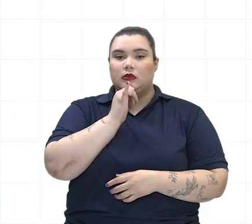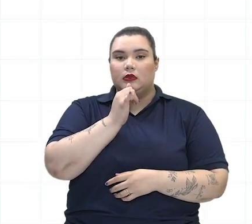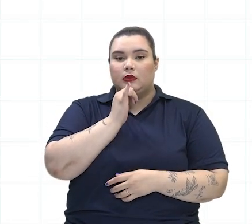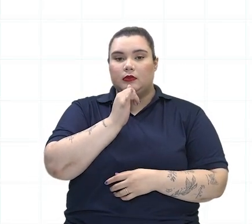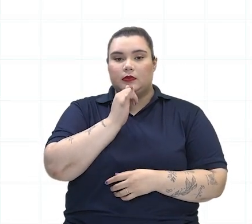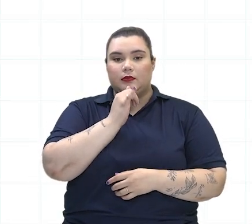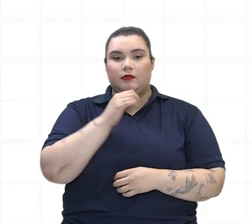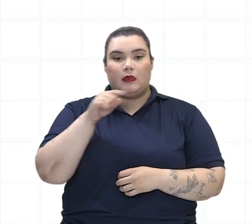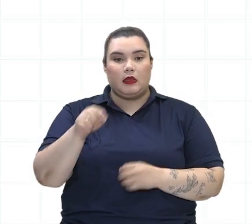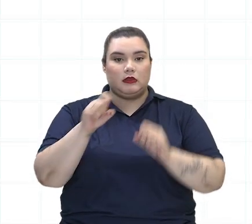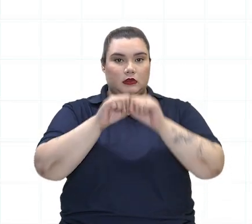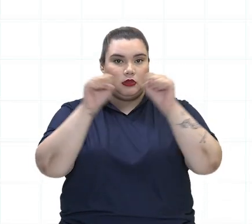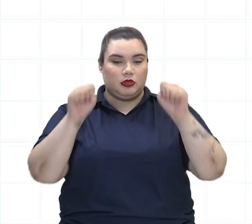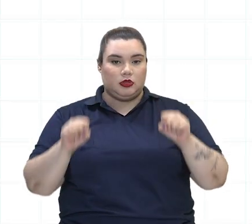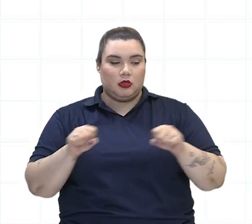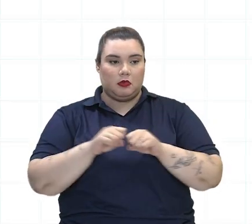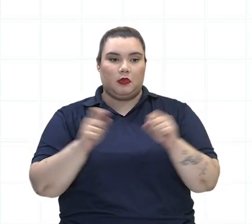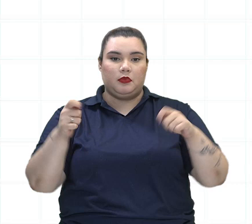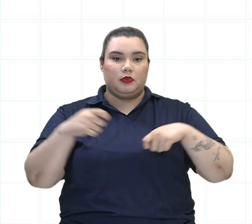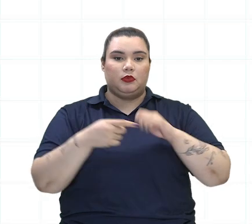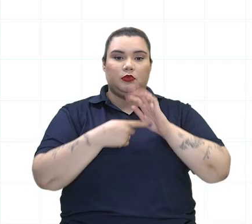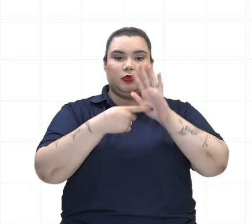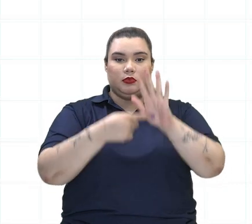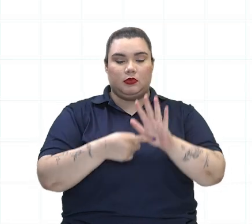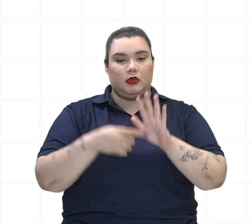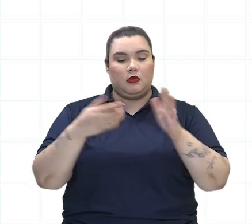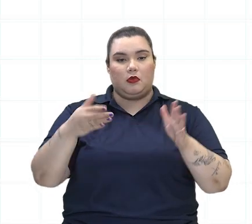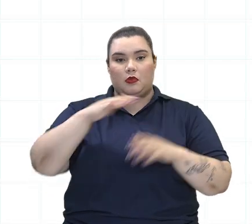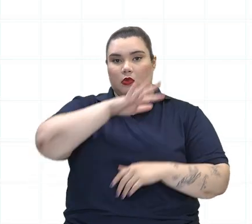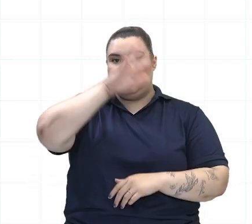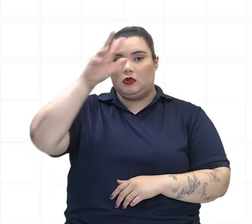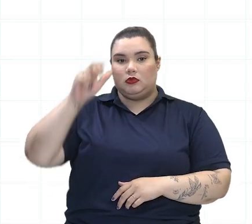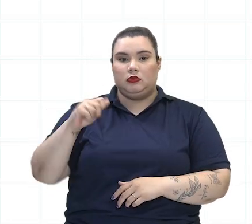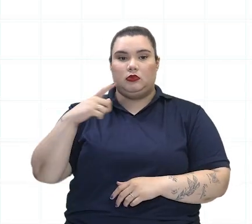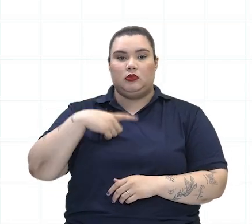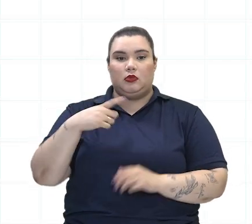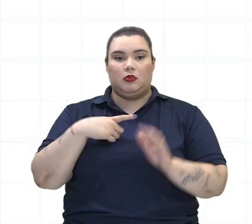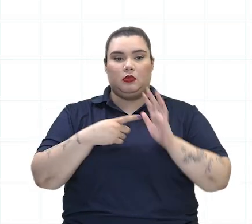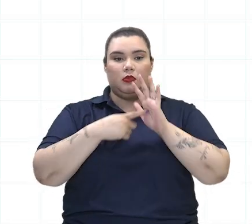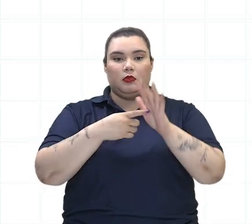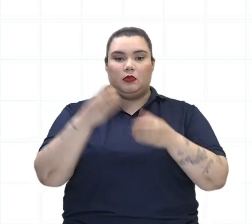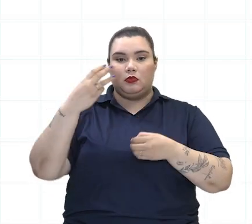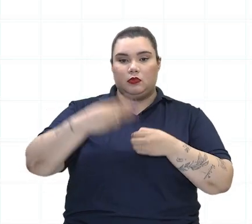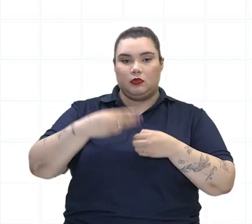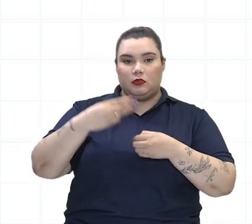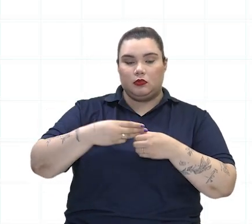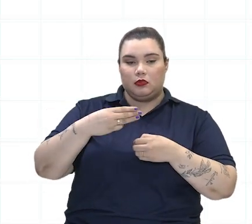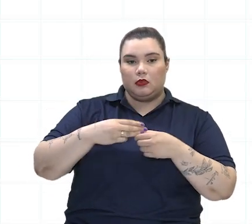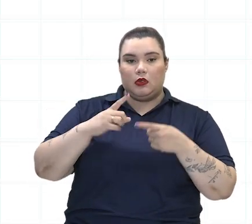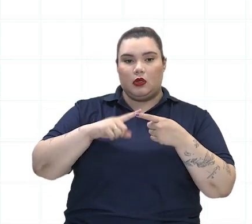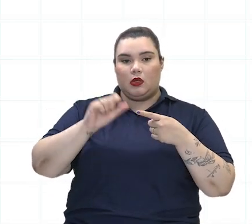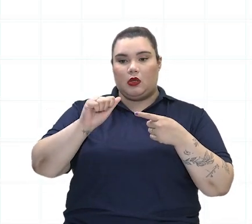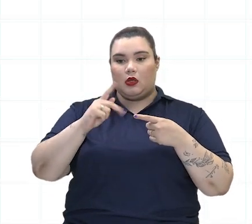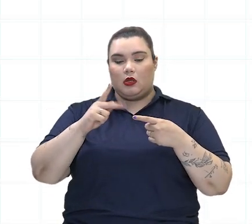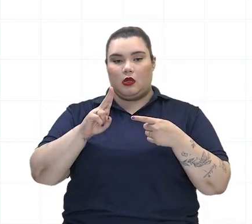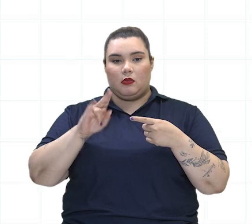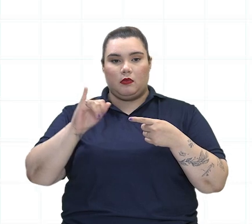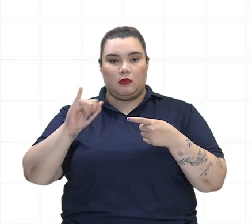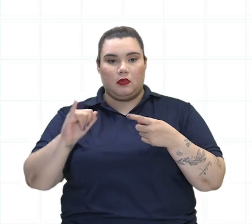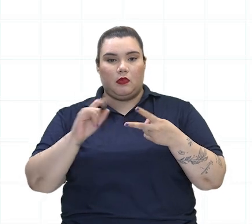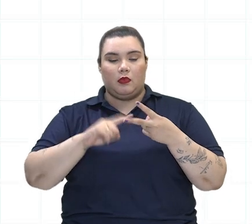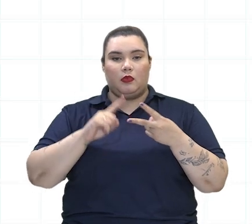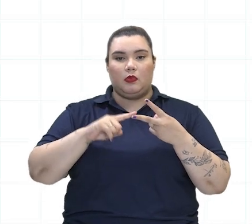vão apresentar. No caso do Amazonas, a gente tem aí o destaque para os municípios de Apuí, o município de Lábrea e